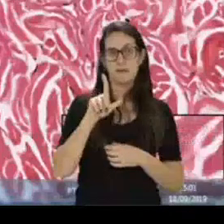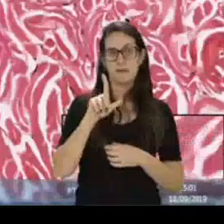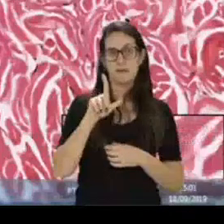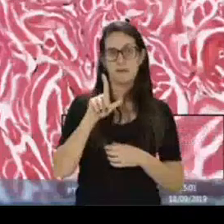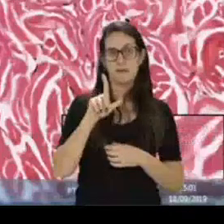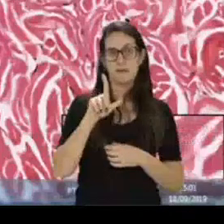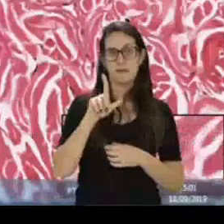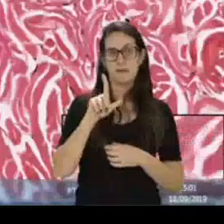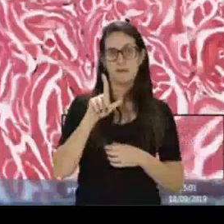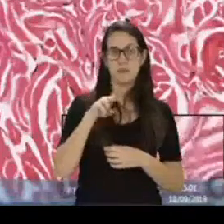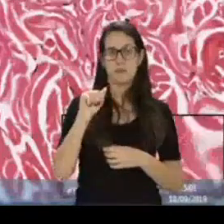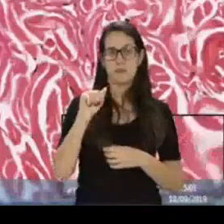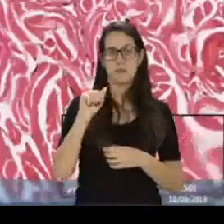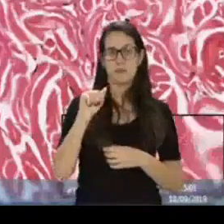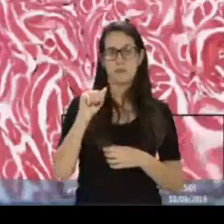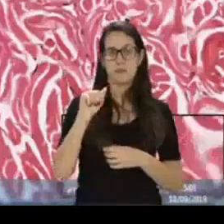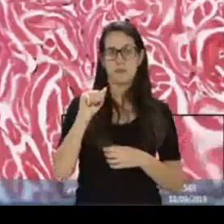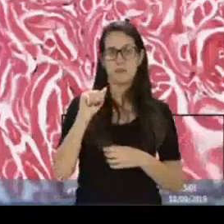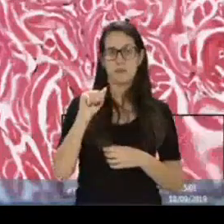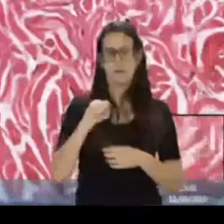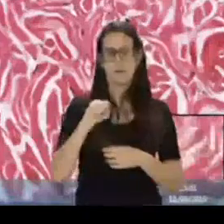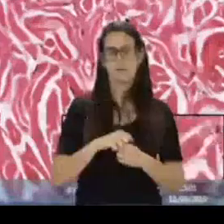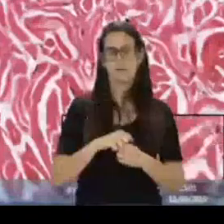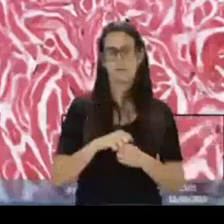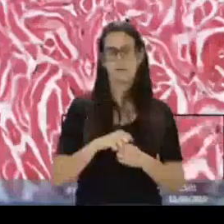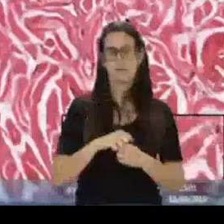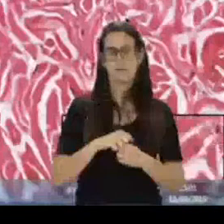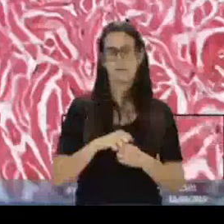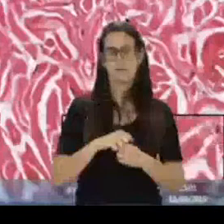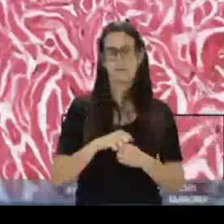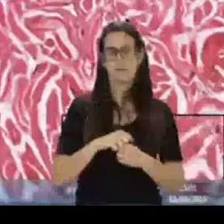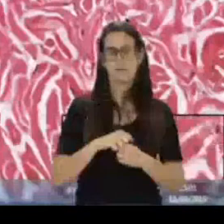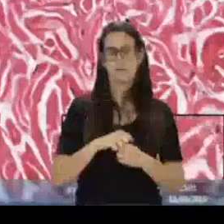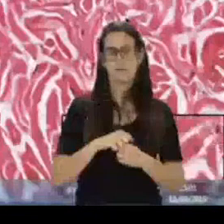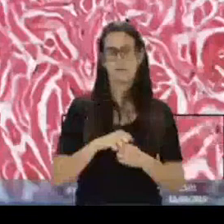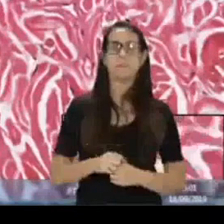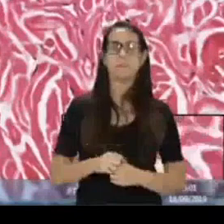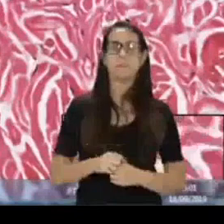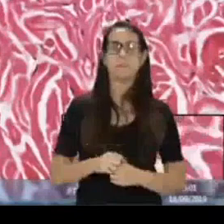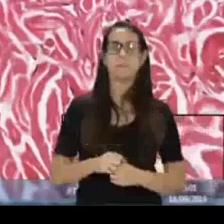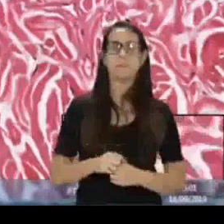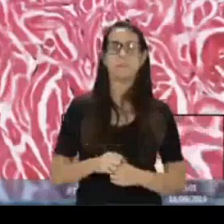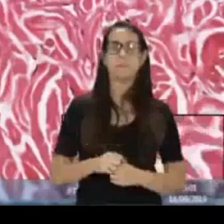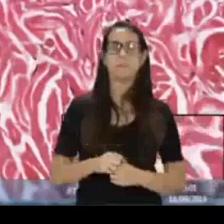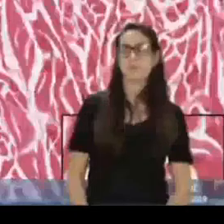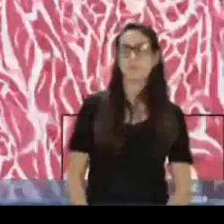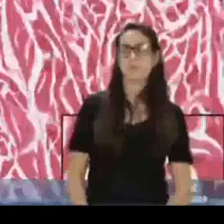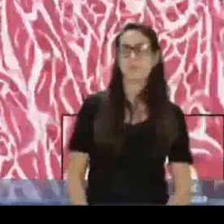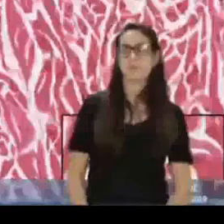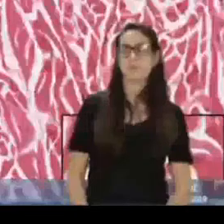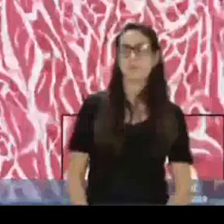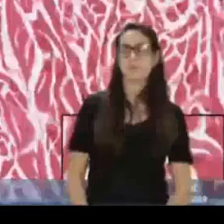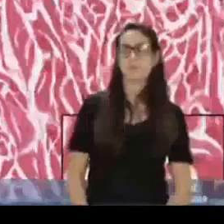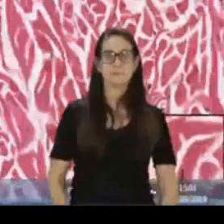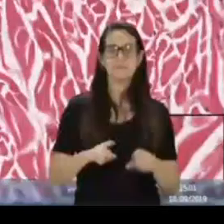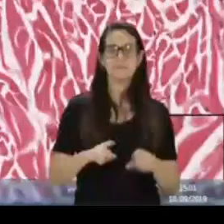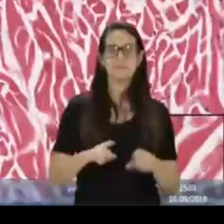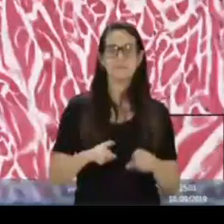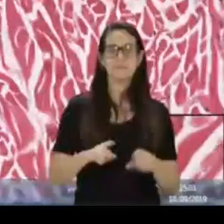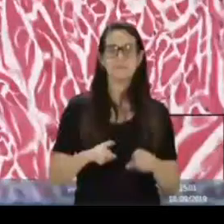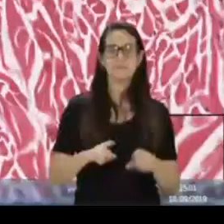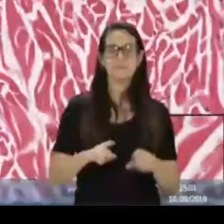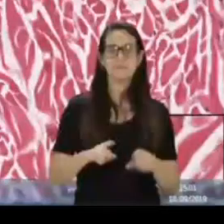muco, secreção de muco. Então, que também vão estar associados com os processos de digestão.